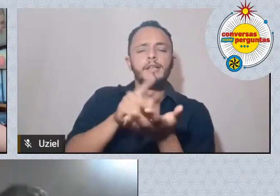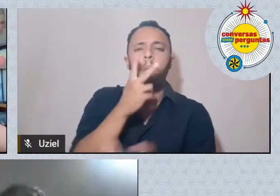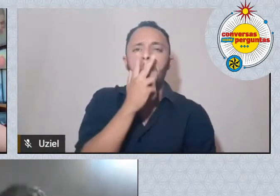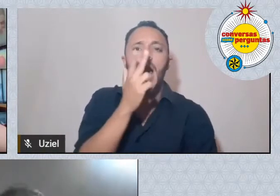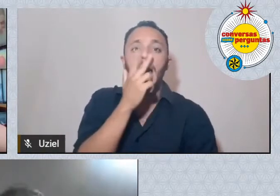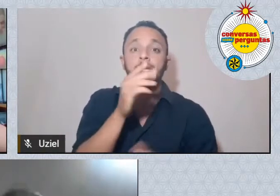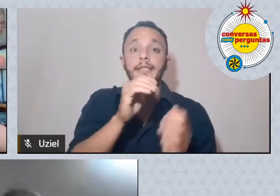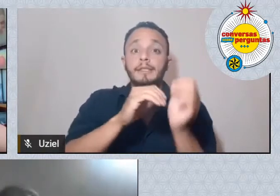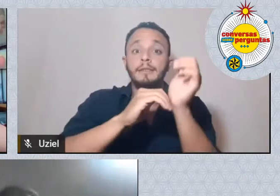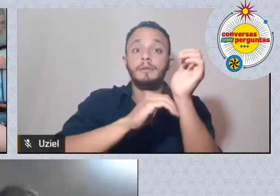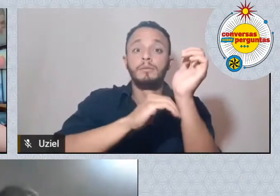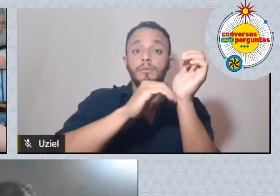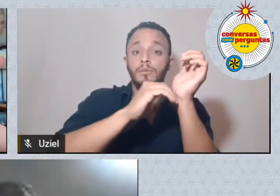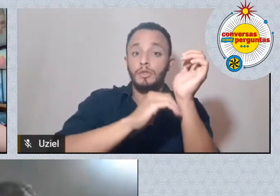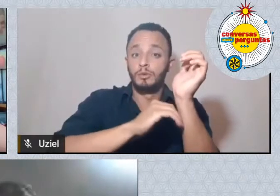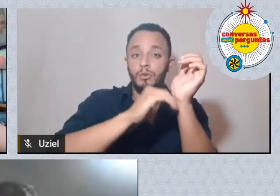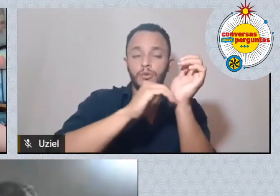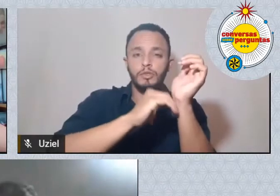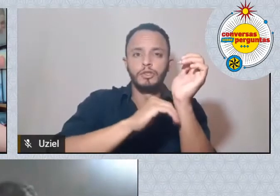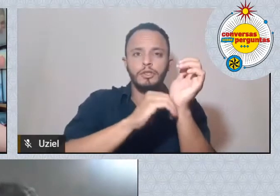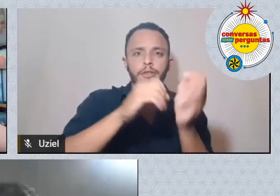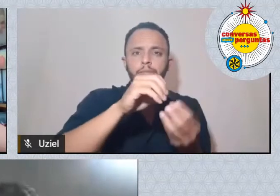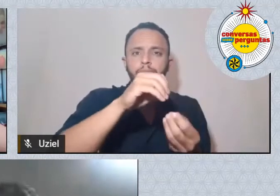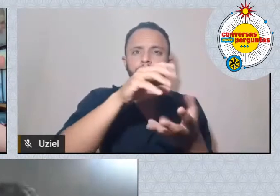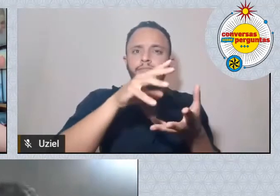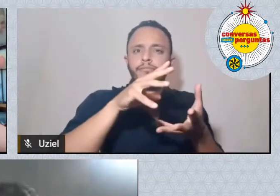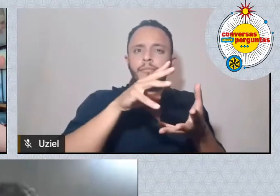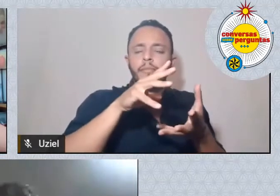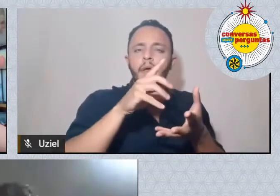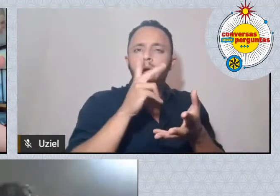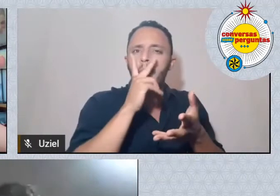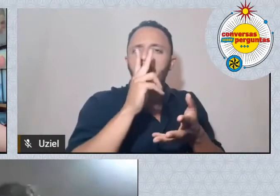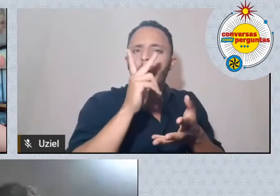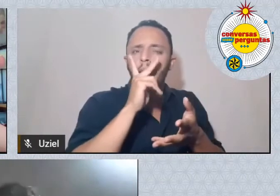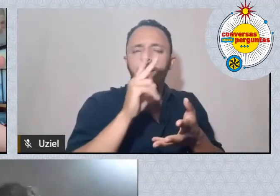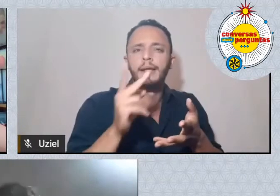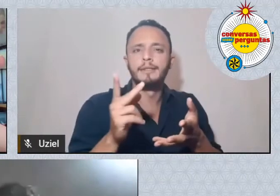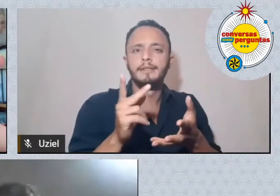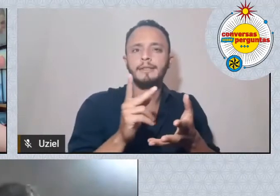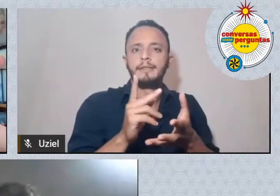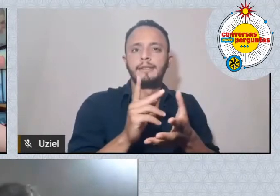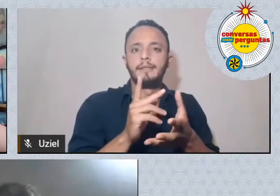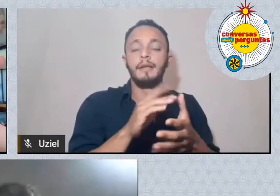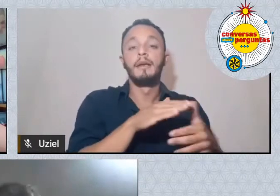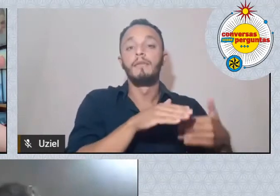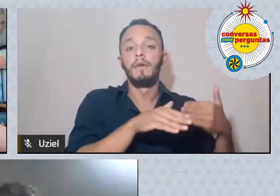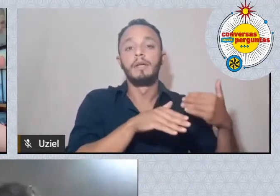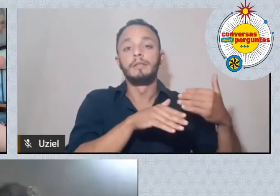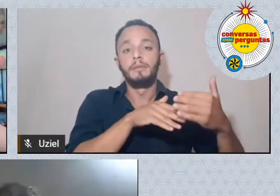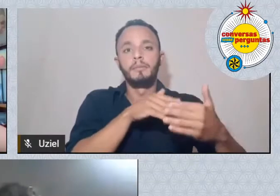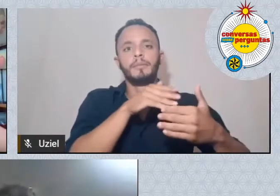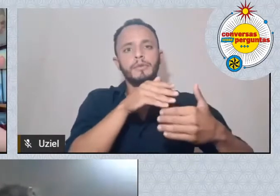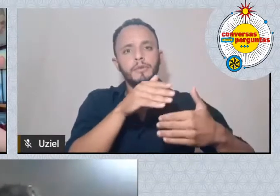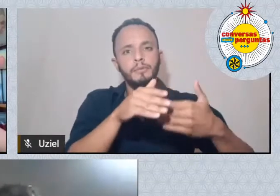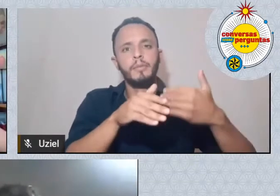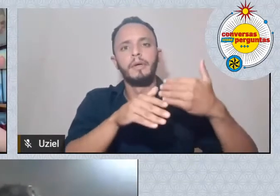enigma para que a gente vai se aproximando mais